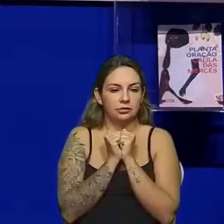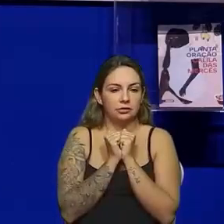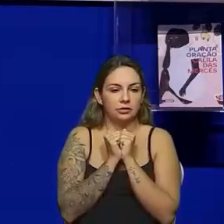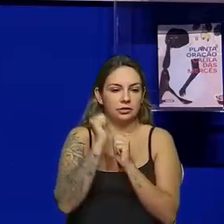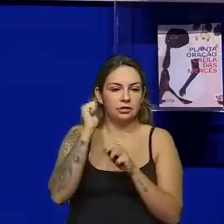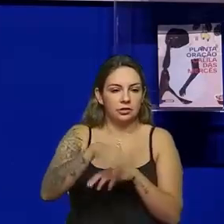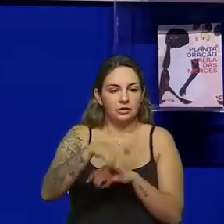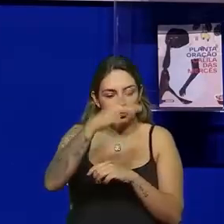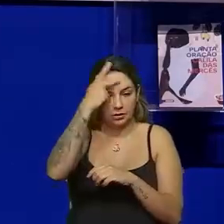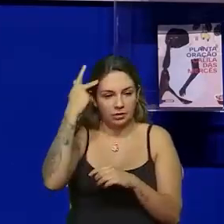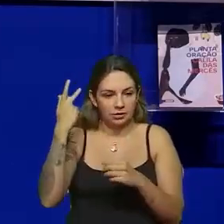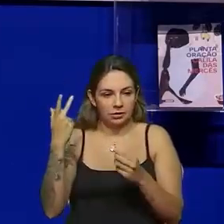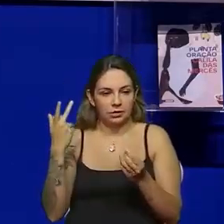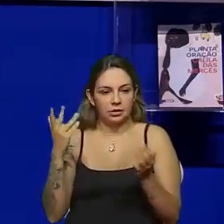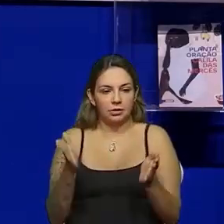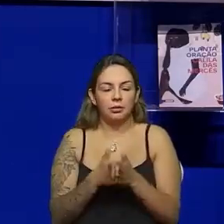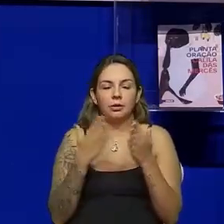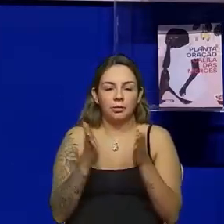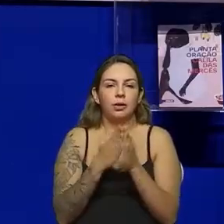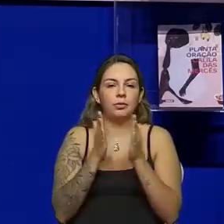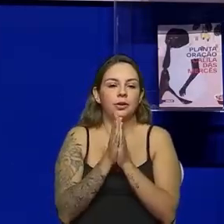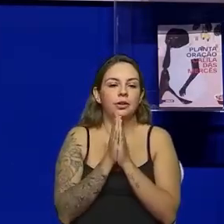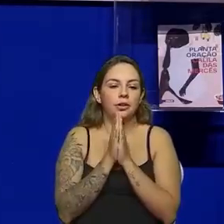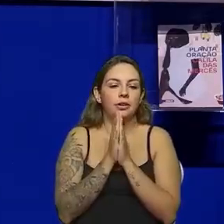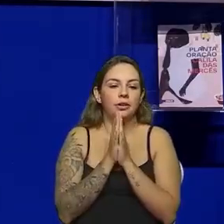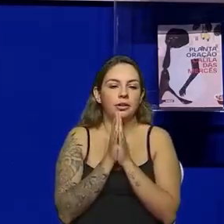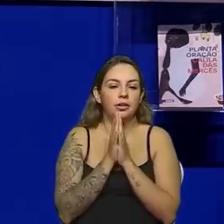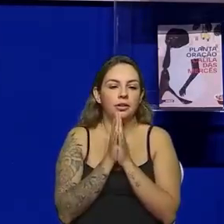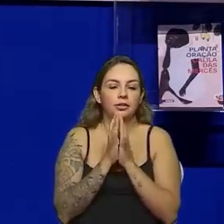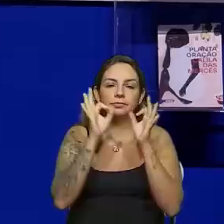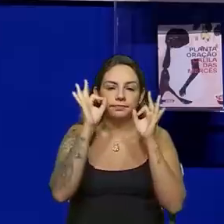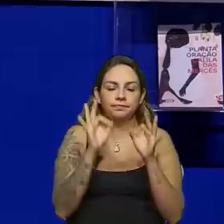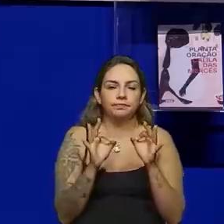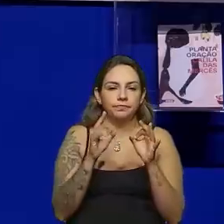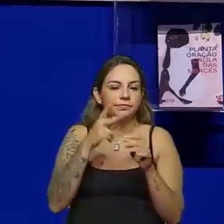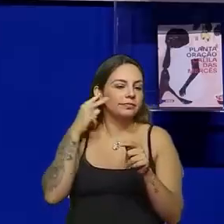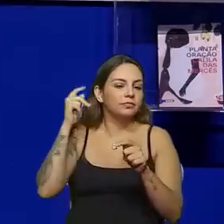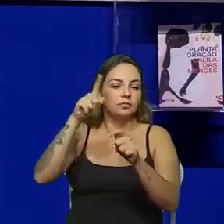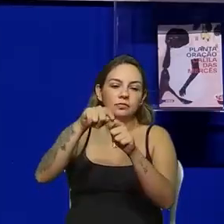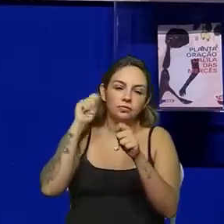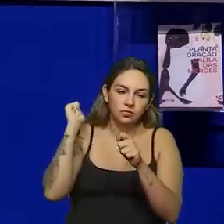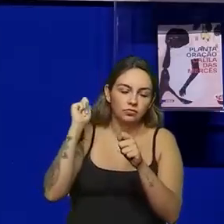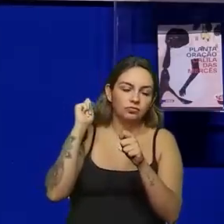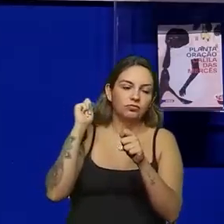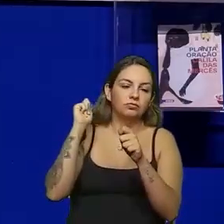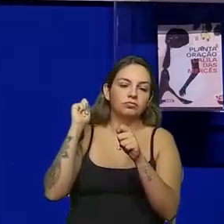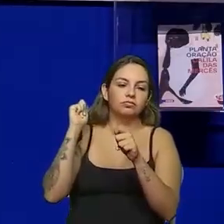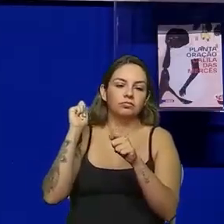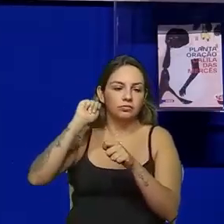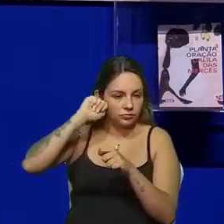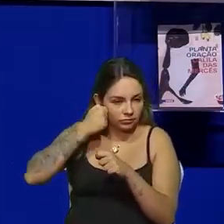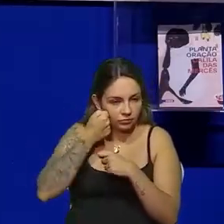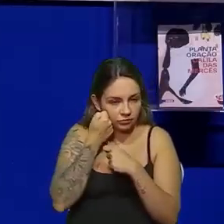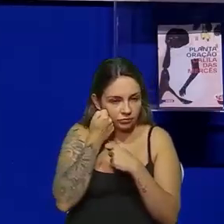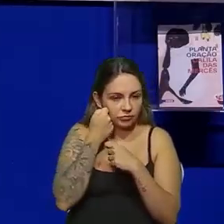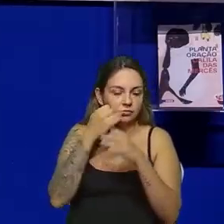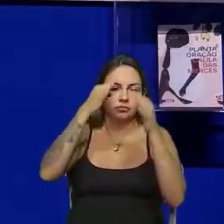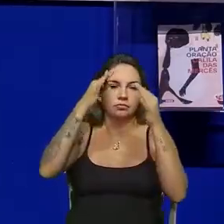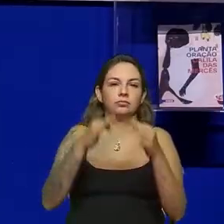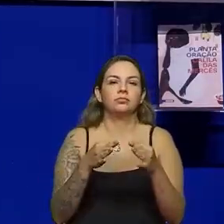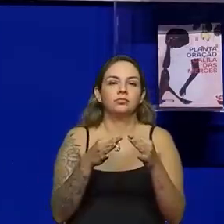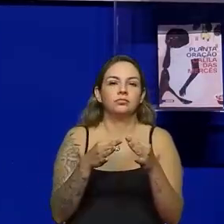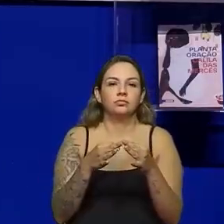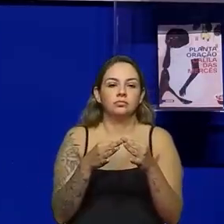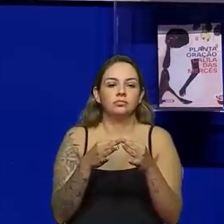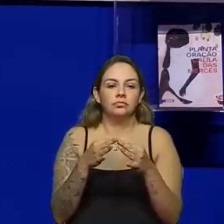subjugando gente branca pobre, né? Com certeza indígena, com certeza negro, com